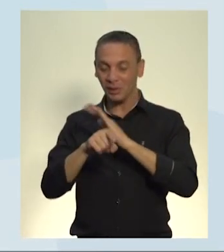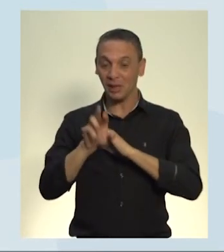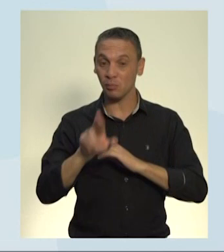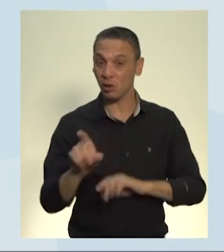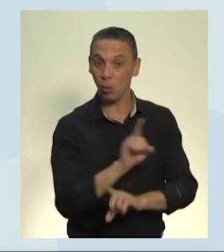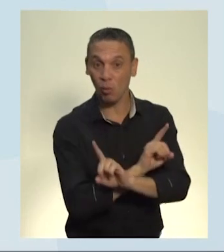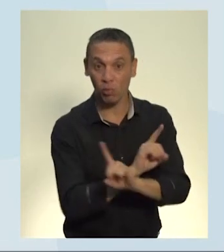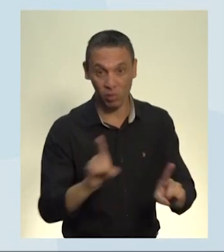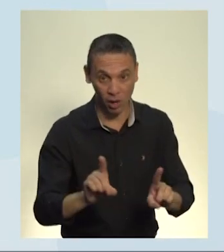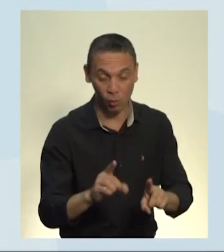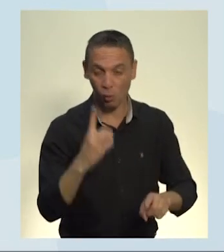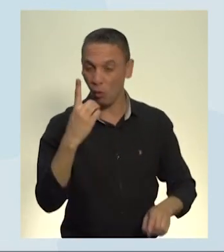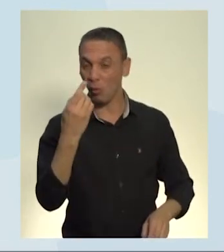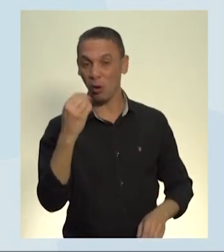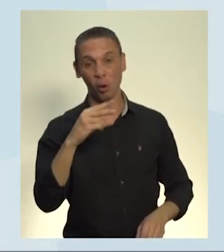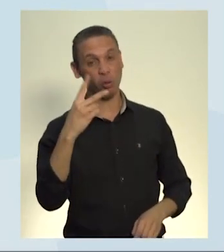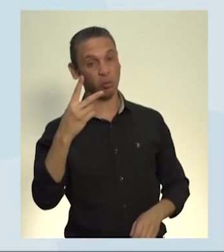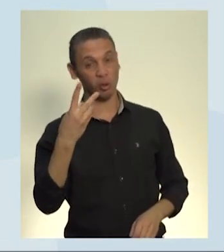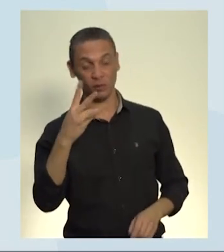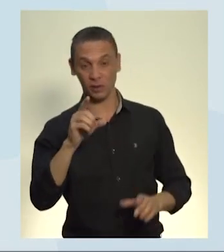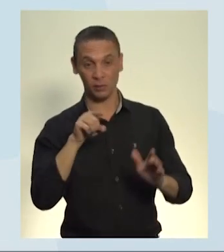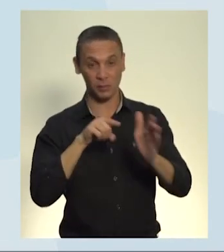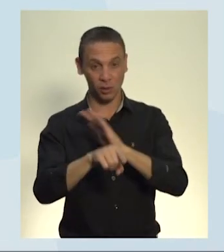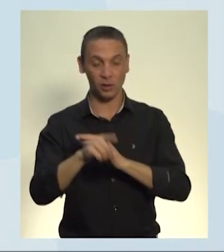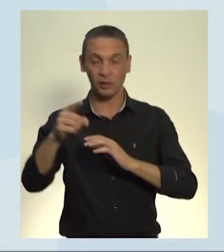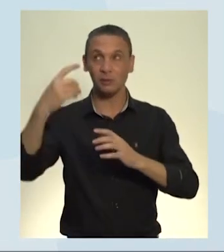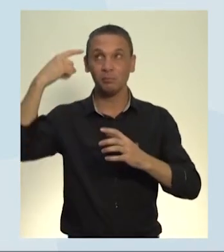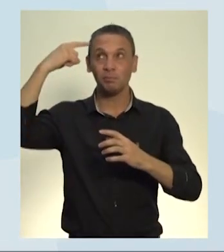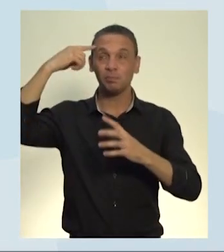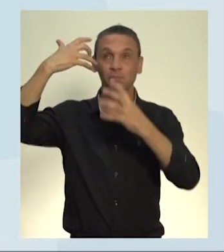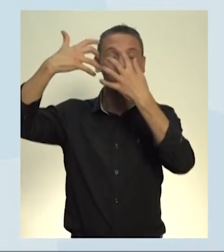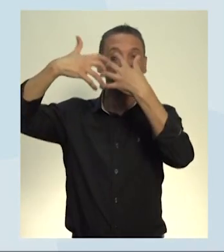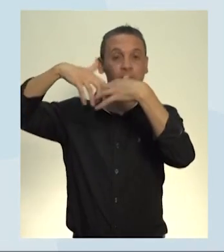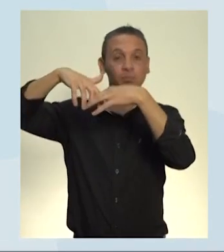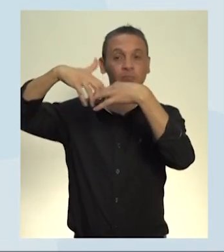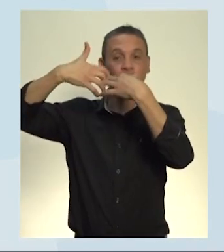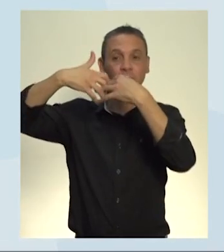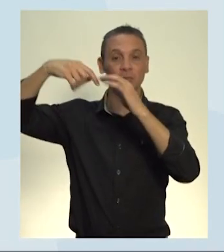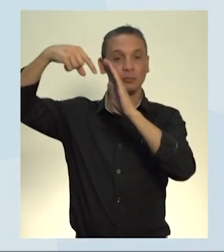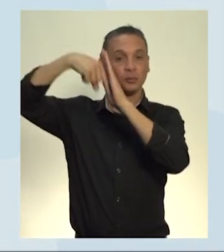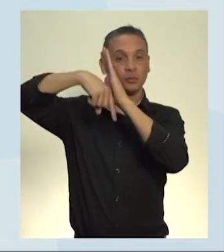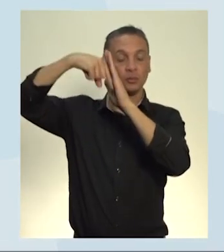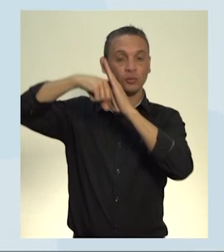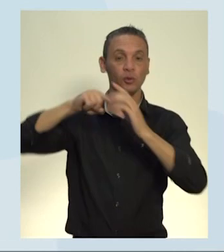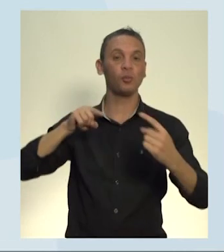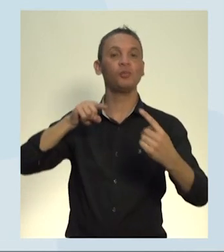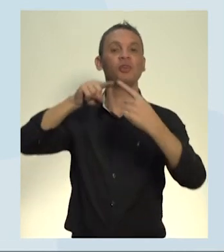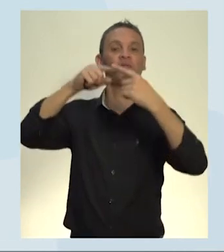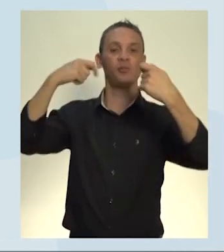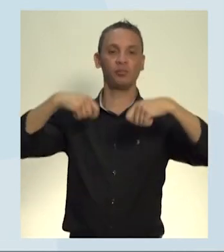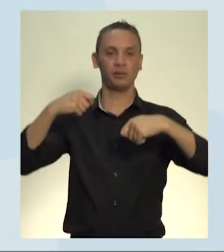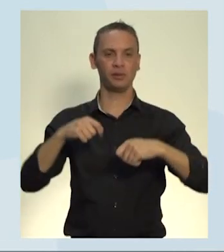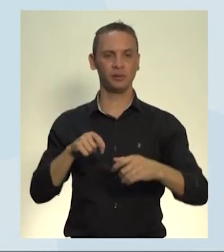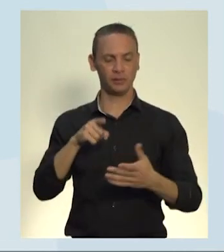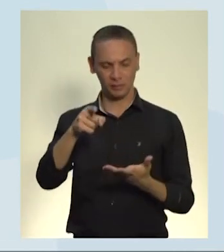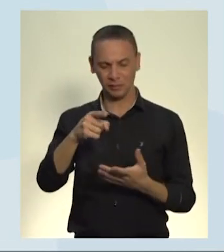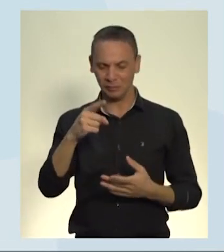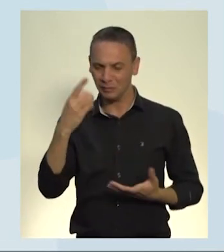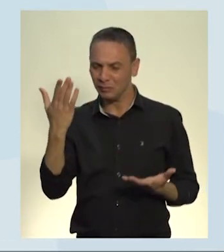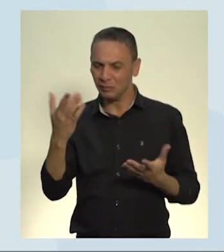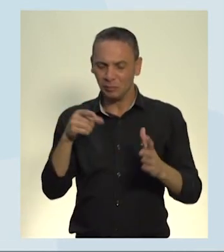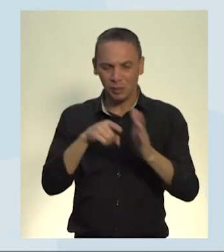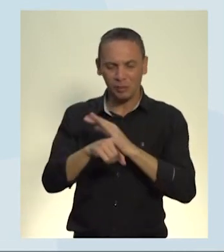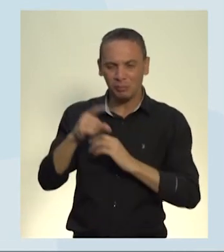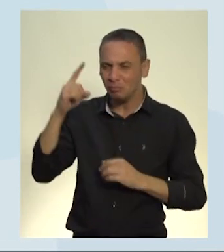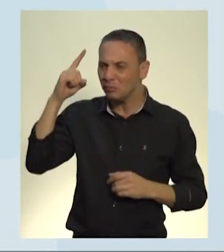para uma ou mais perguntas, é hora de fazer uma reflexão sobre seus objetivos. Então, a primeira pergunta para quem respondeu